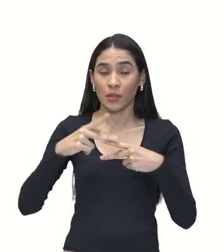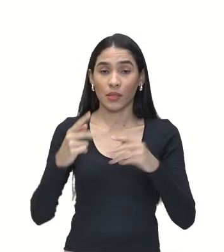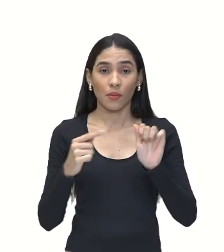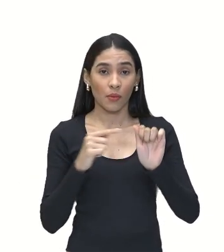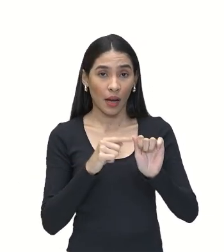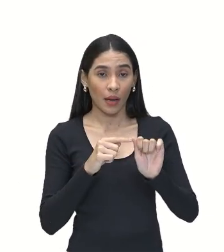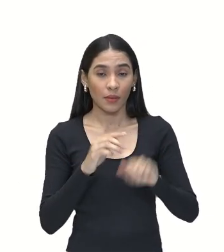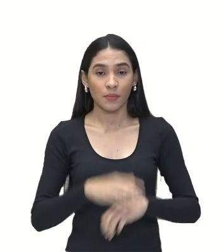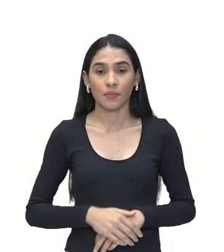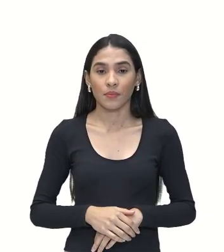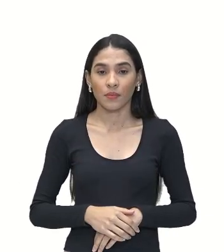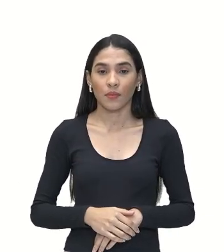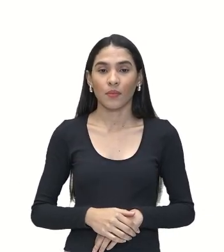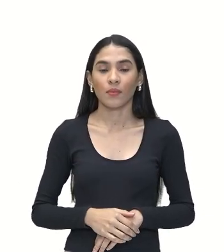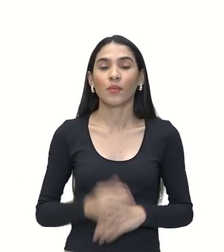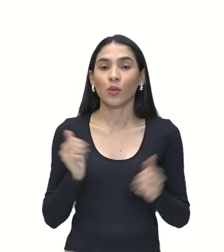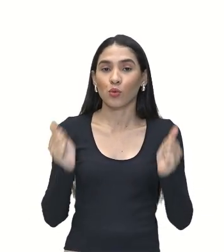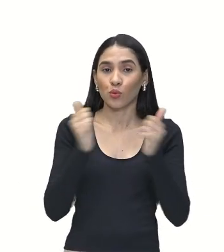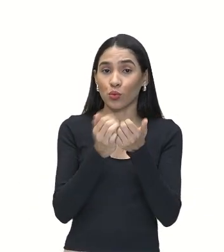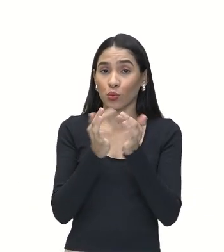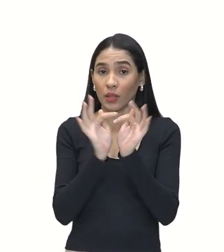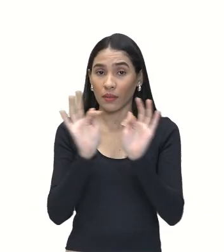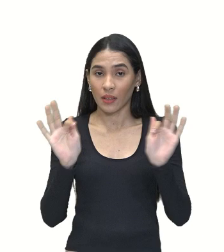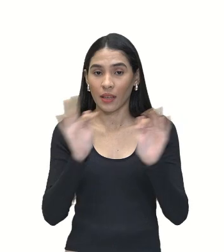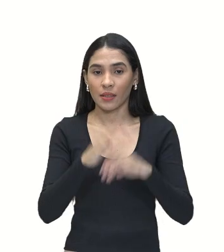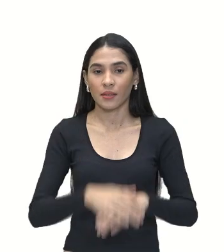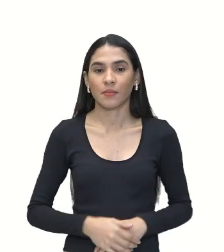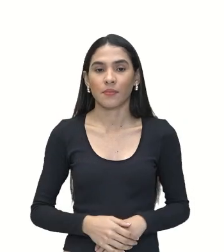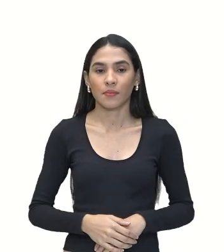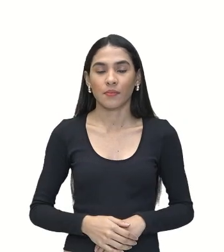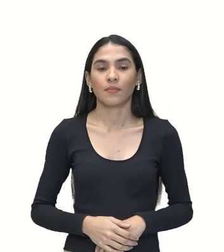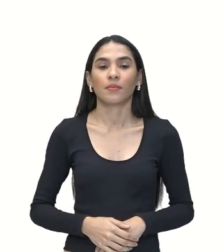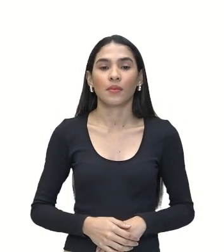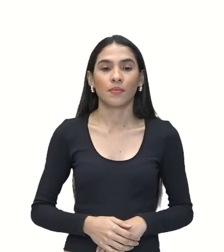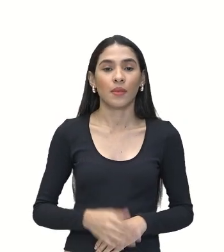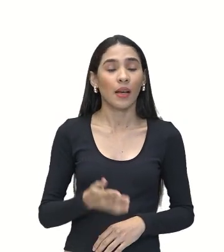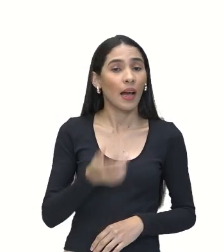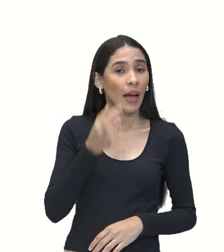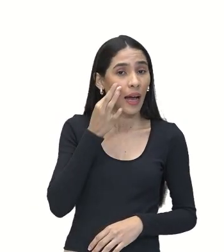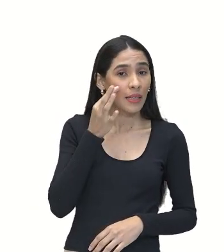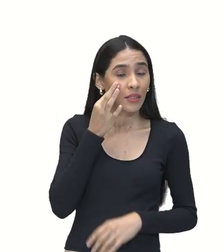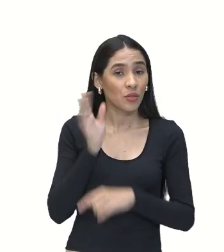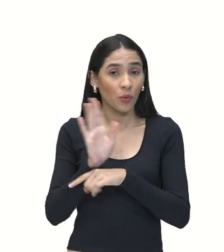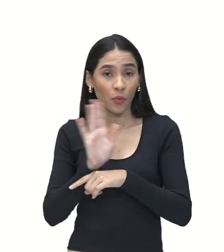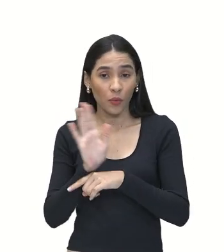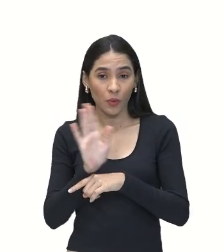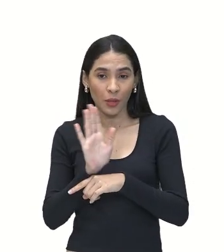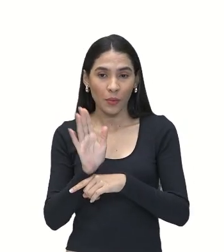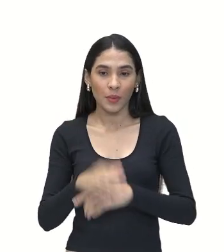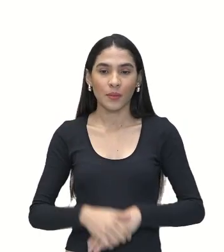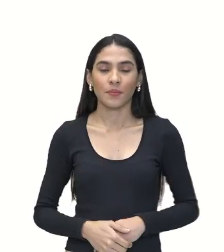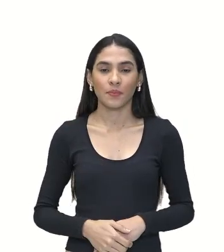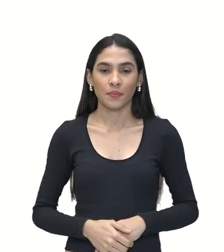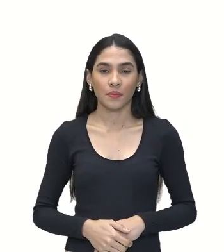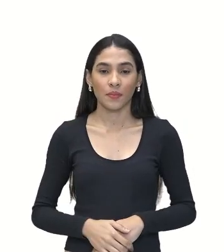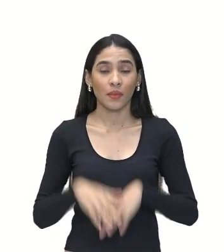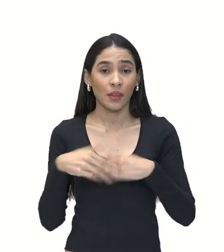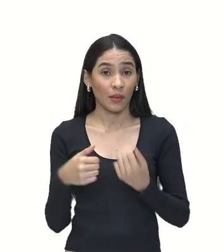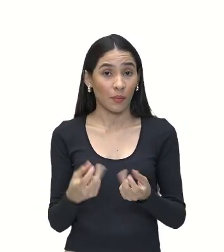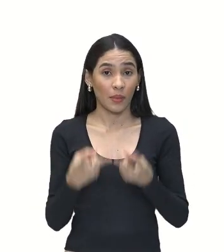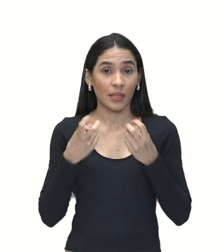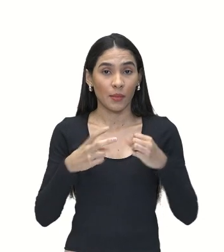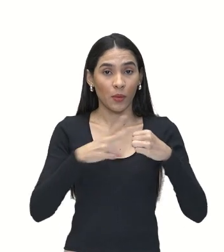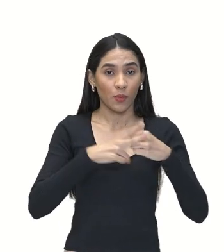junto dele para ligar ao complemento. Então, olha só, assistiu ao filme. Então, observe que o